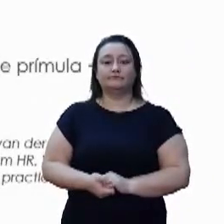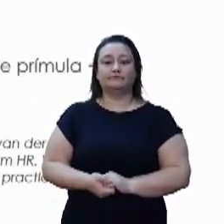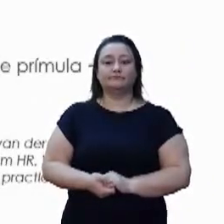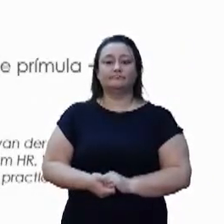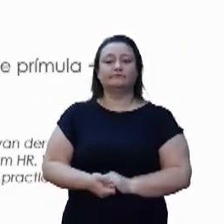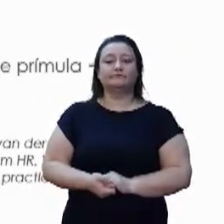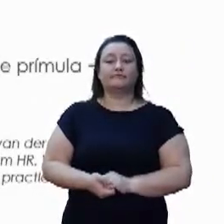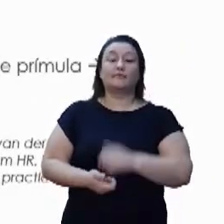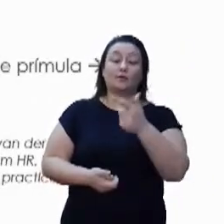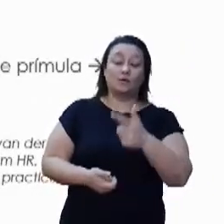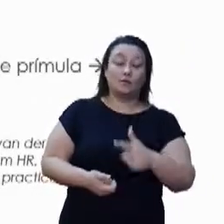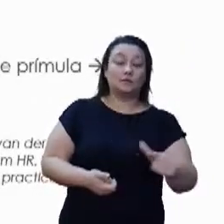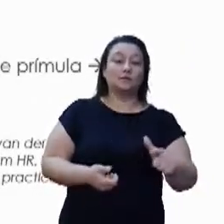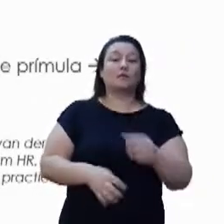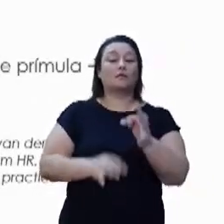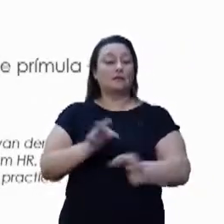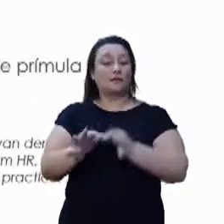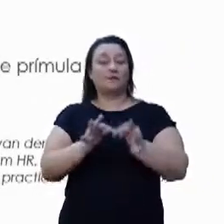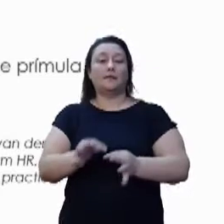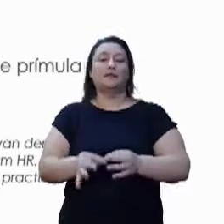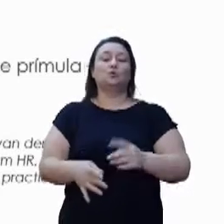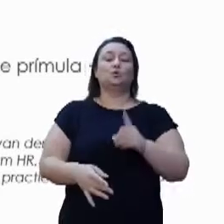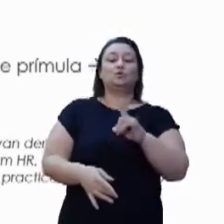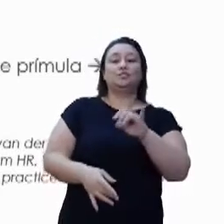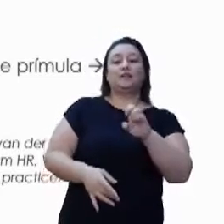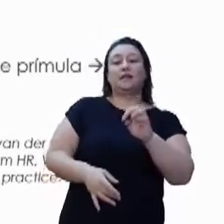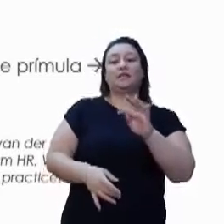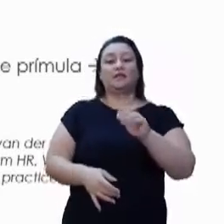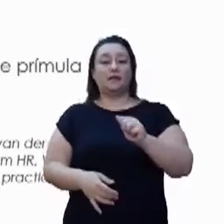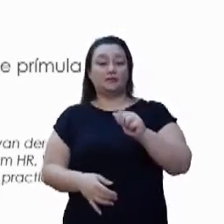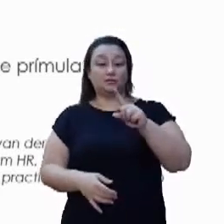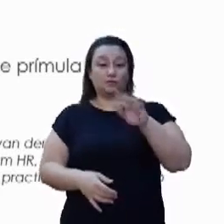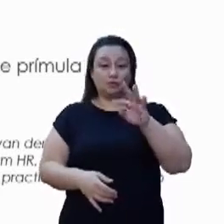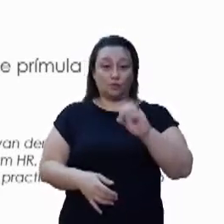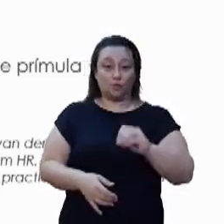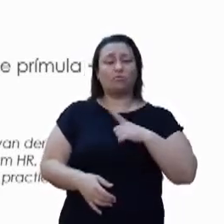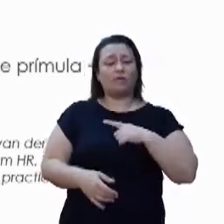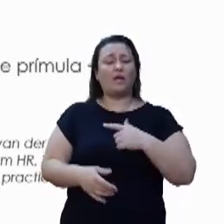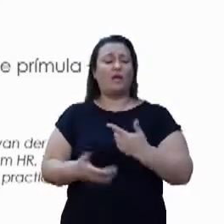Em relação ao tratamento dietético, existe uma questão